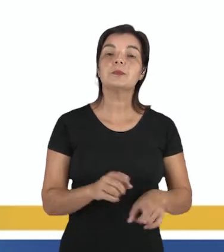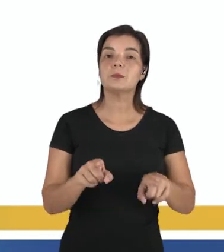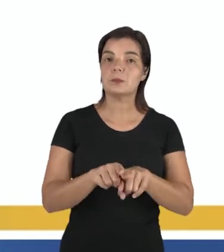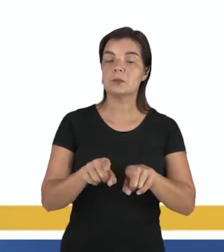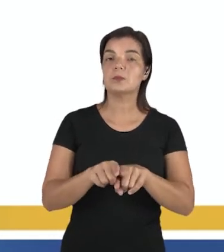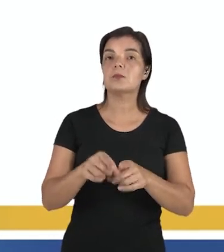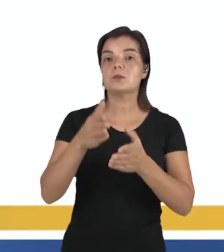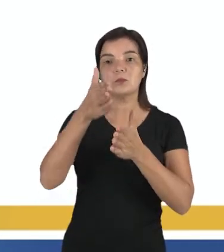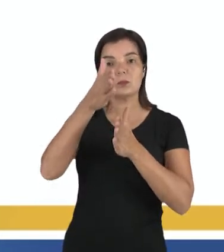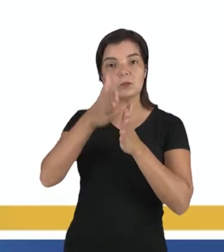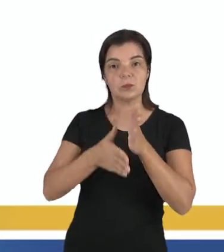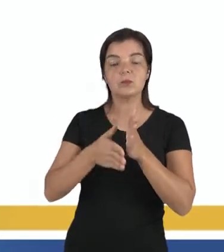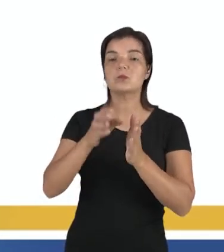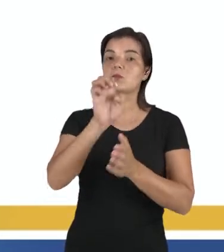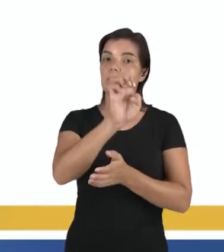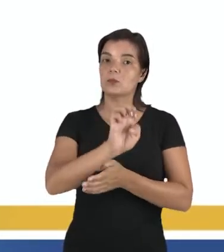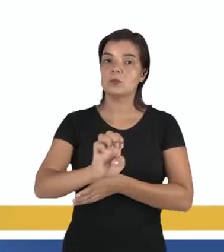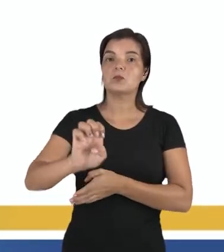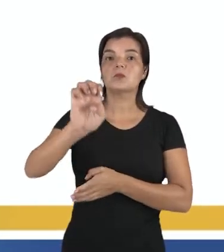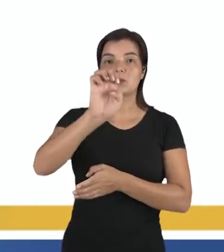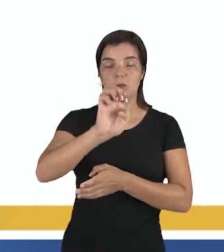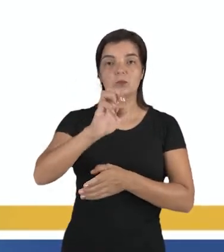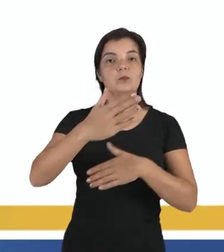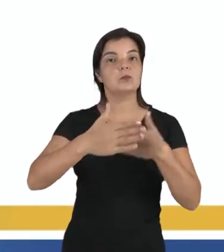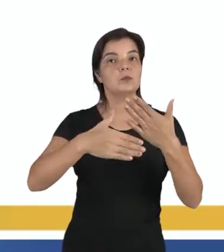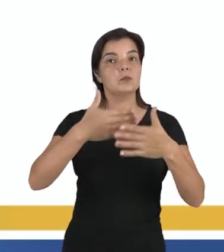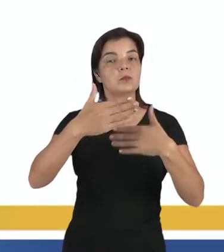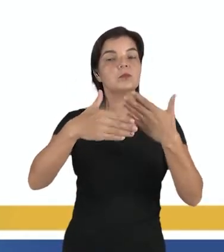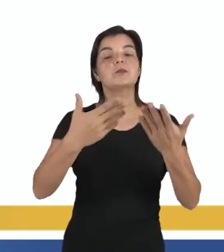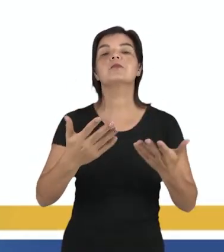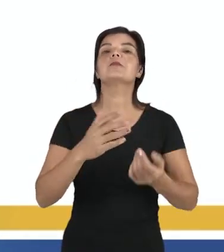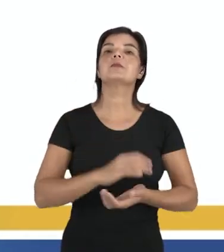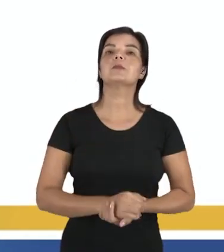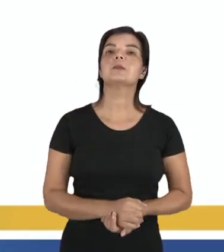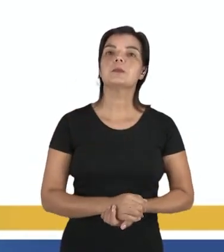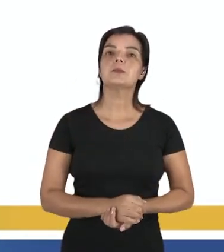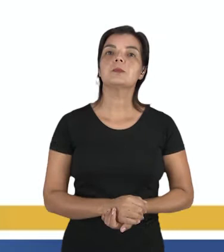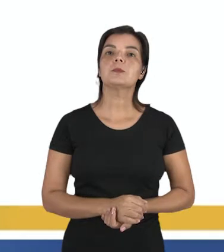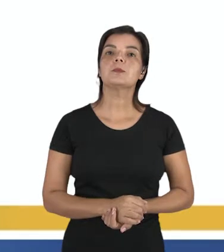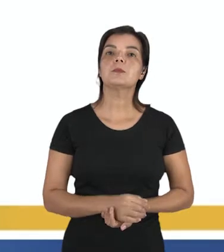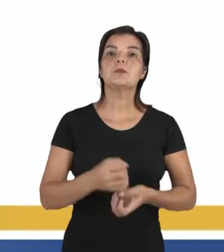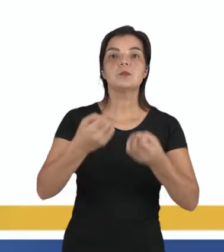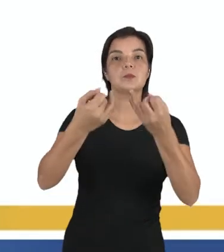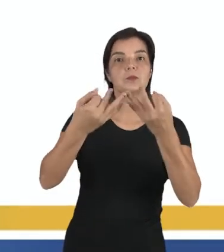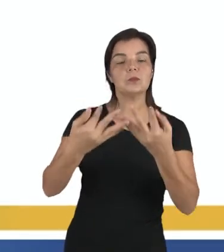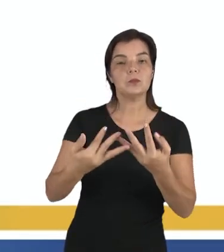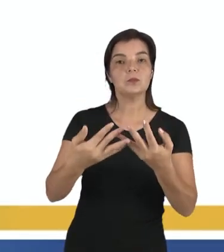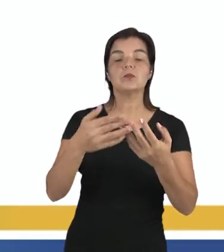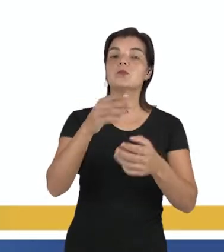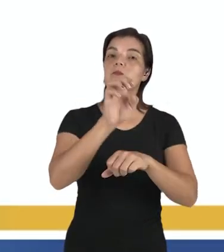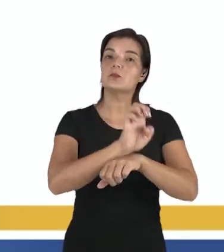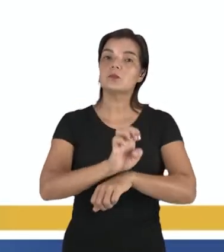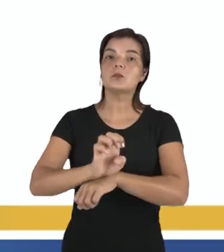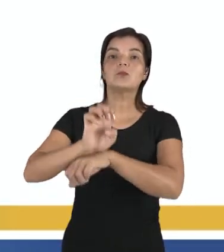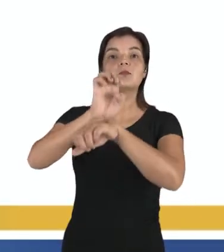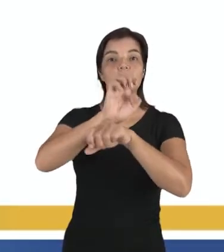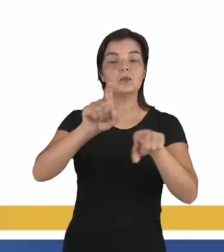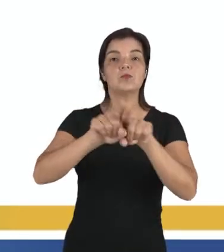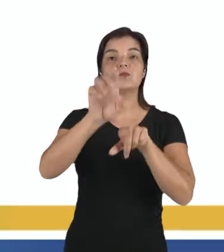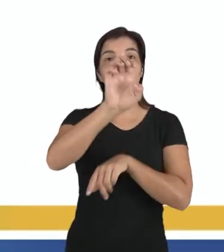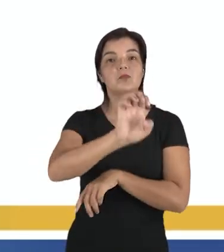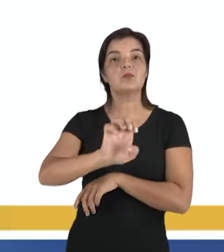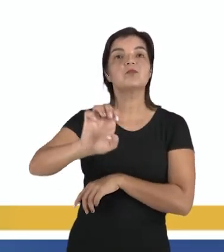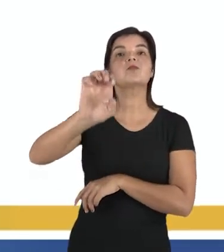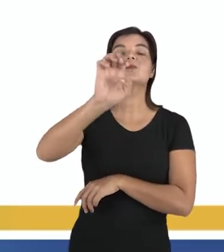uma parte da Europa muito desenvolvida. Quando nós falamos da Europa Ocidental, a gente vai falar